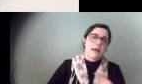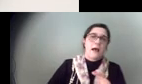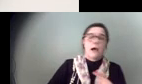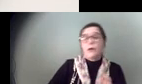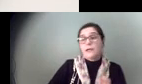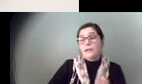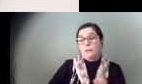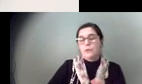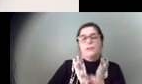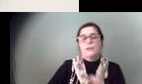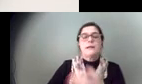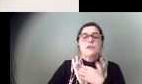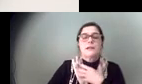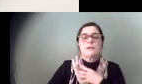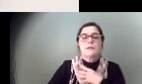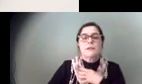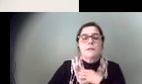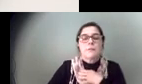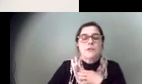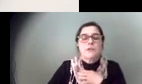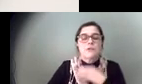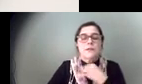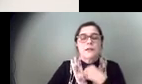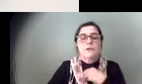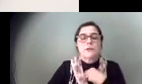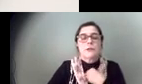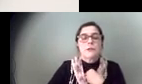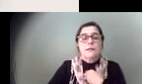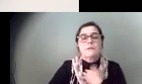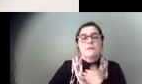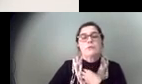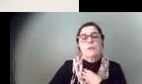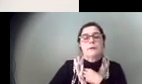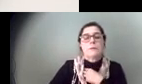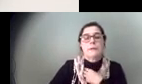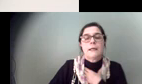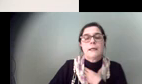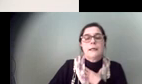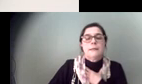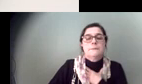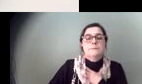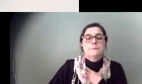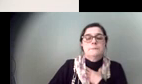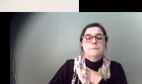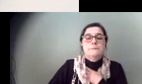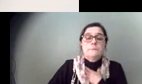10, a ordem de prioridade. Ah, então, de repente, eu entendo que nesse momento